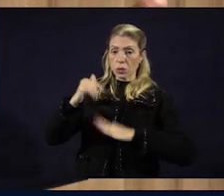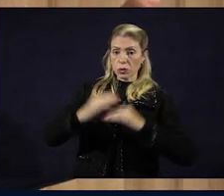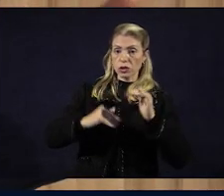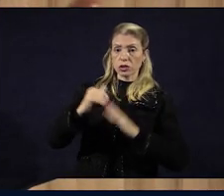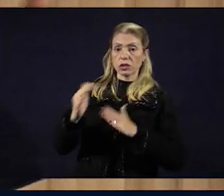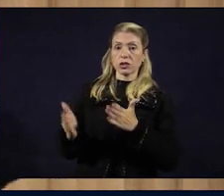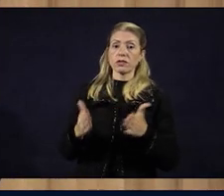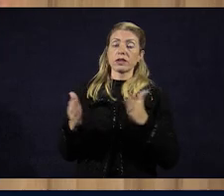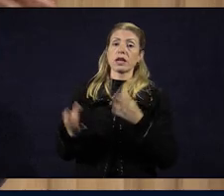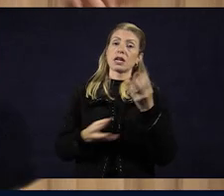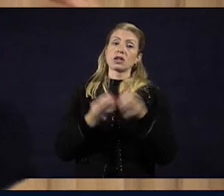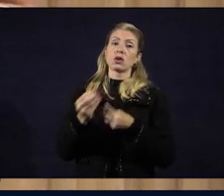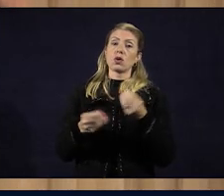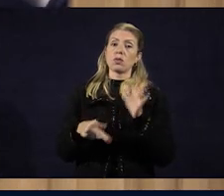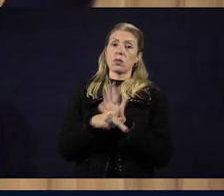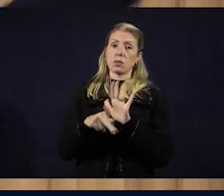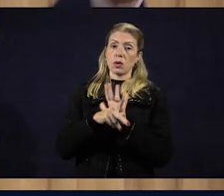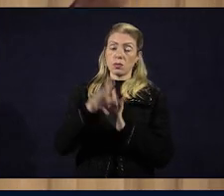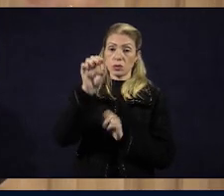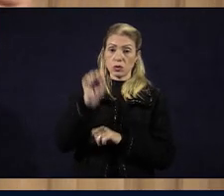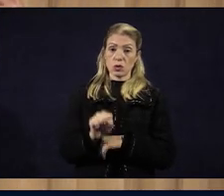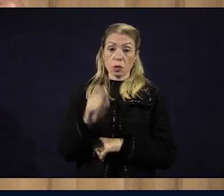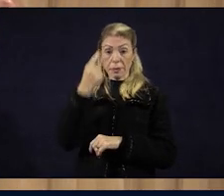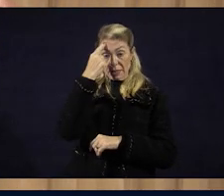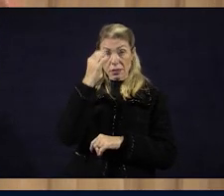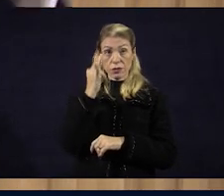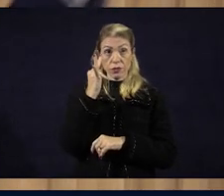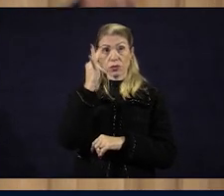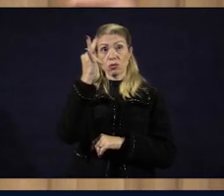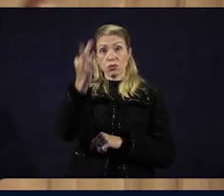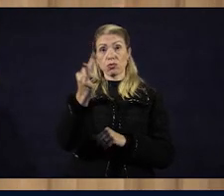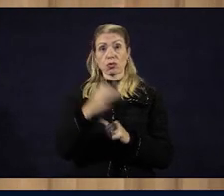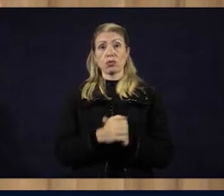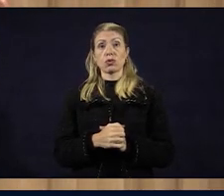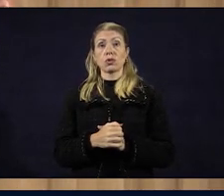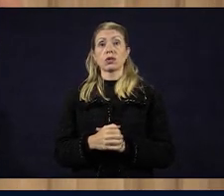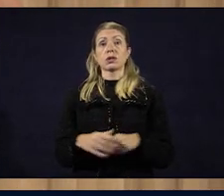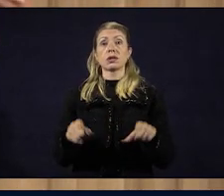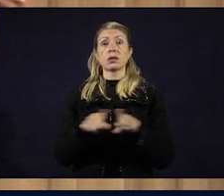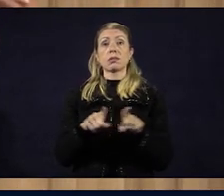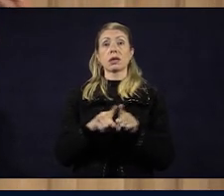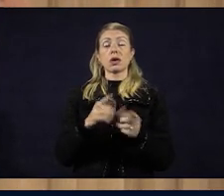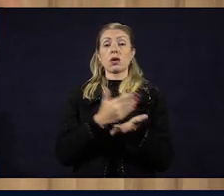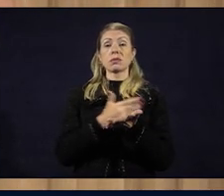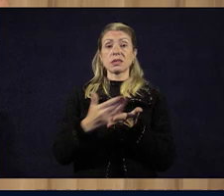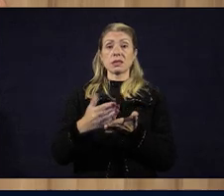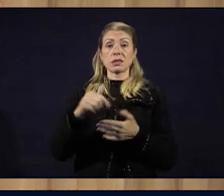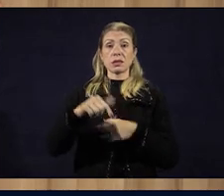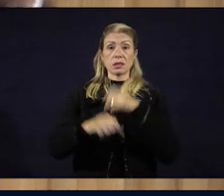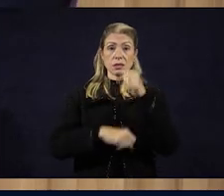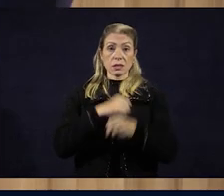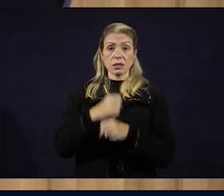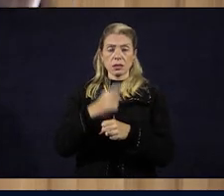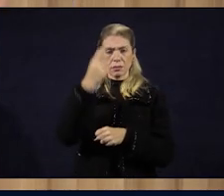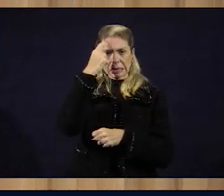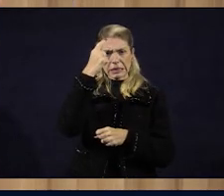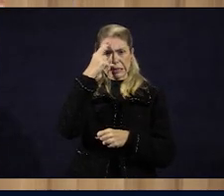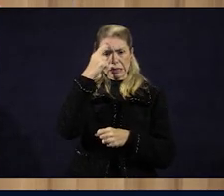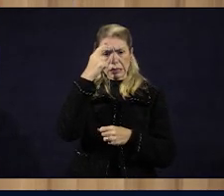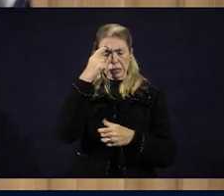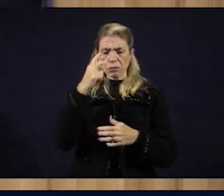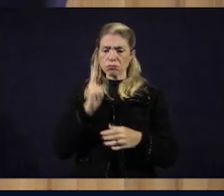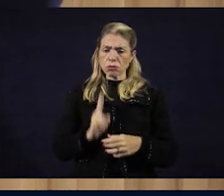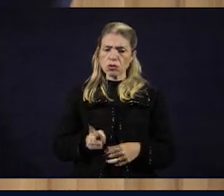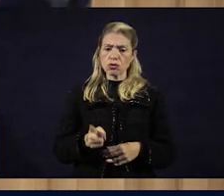do Hemisfério Sul. E agora, olhando para frente, começando ainda esse ano, nosso objetivo é avançar com a